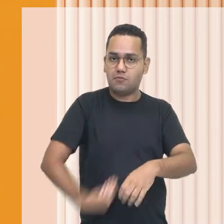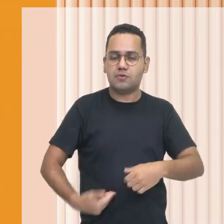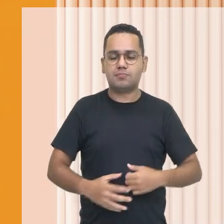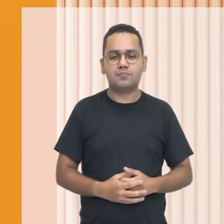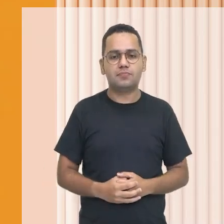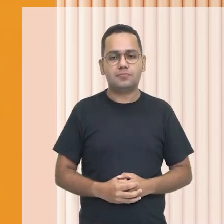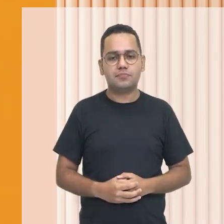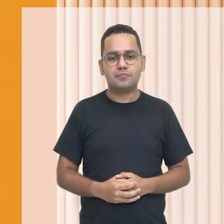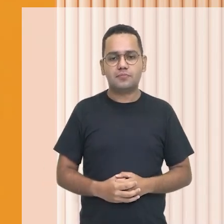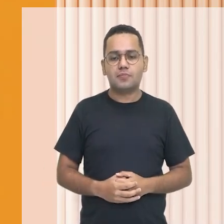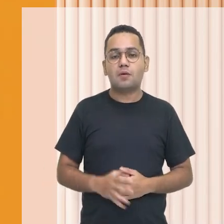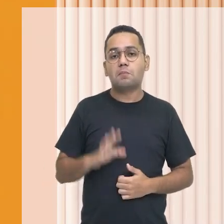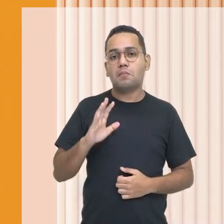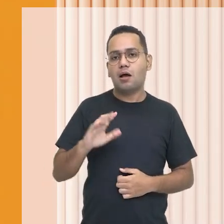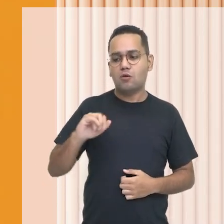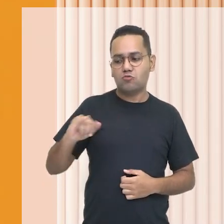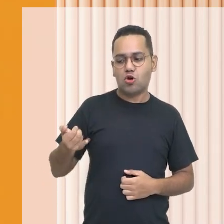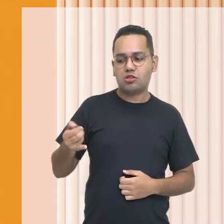dar-se